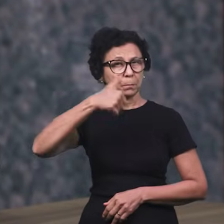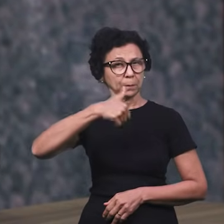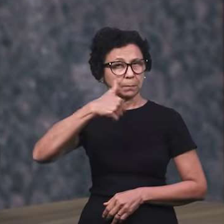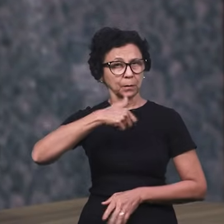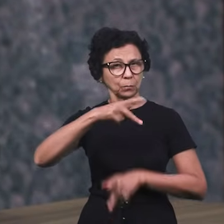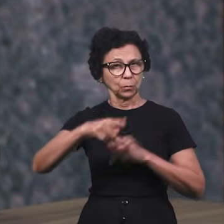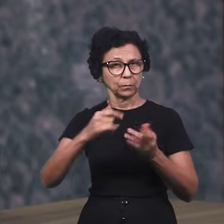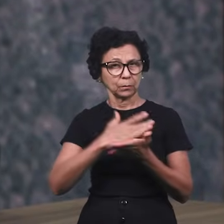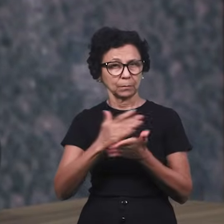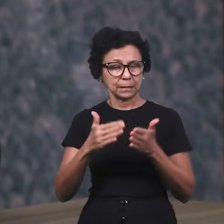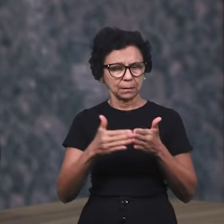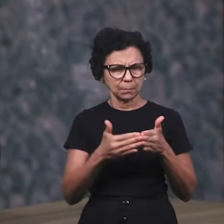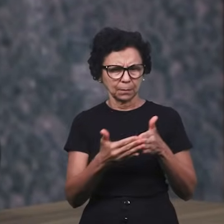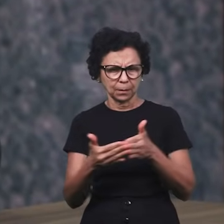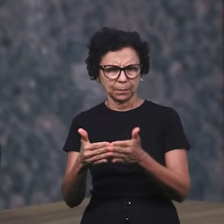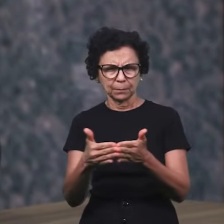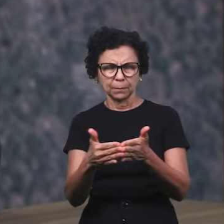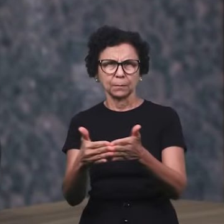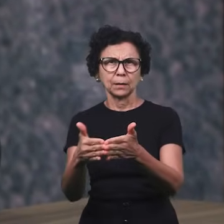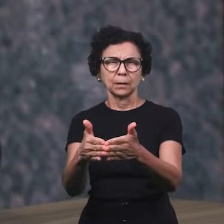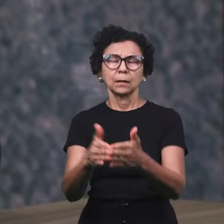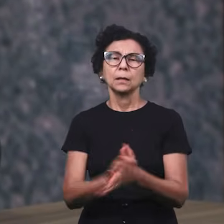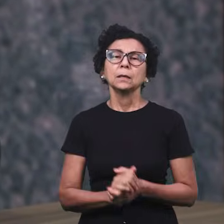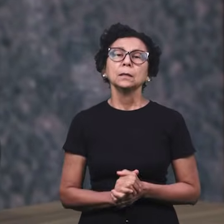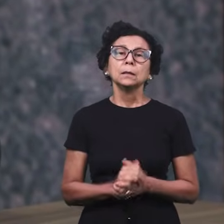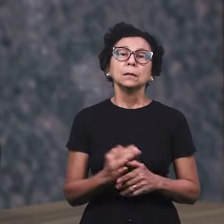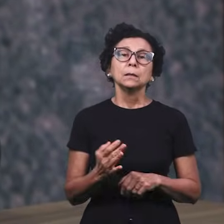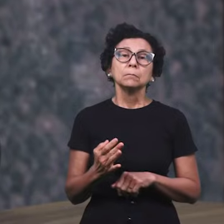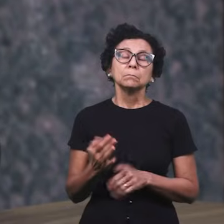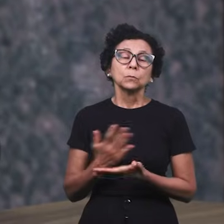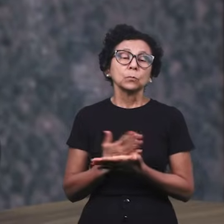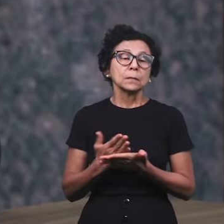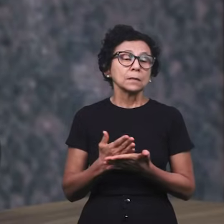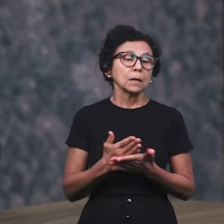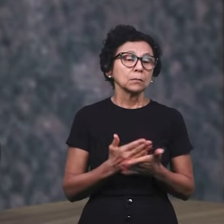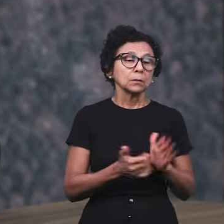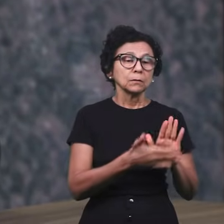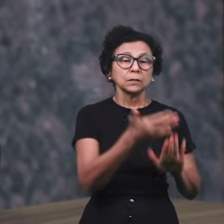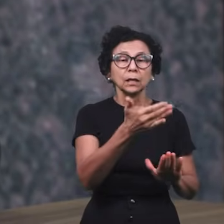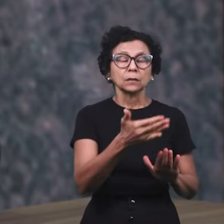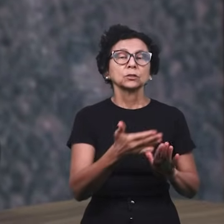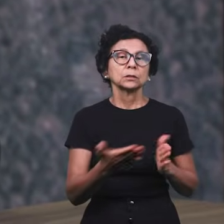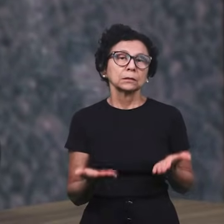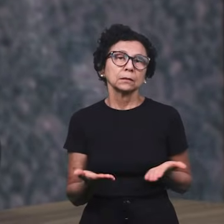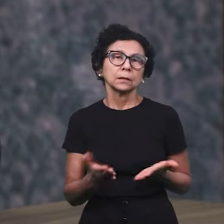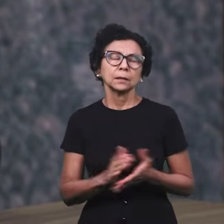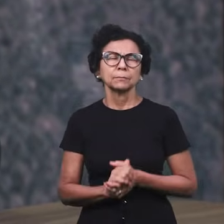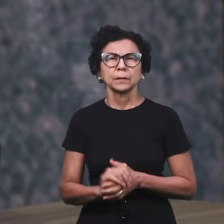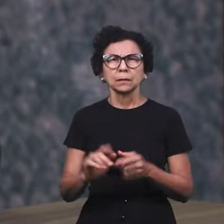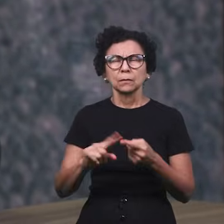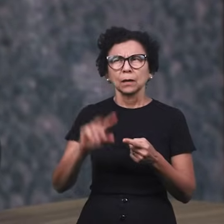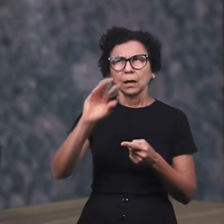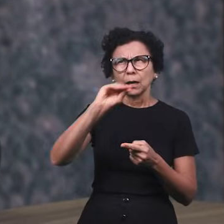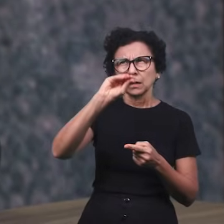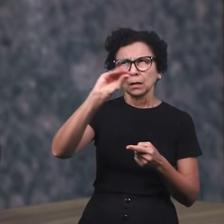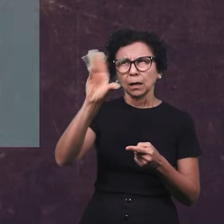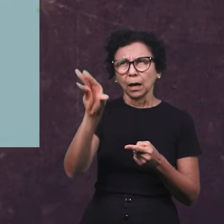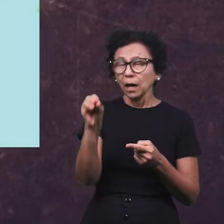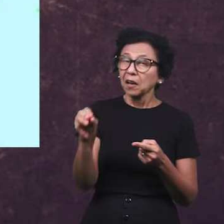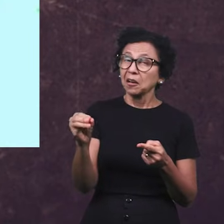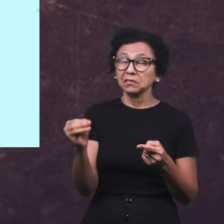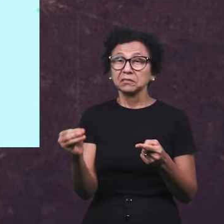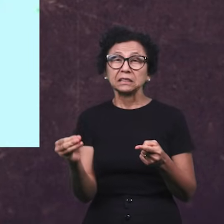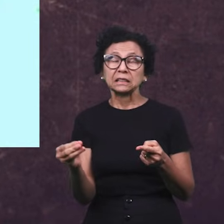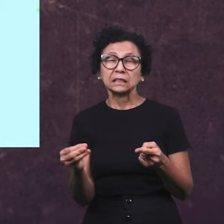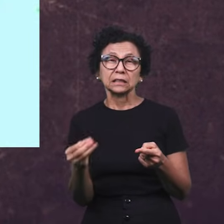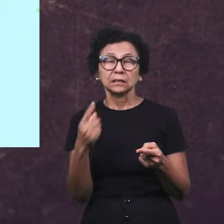nas navegações, eles vão começar a expandir o seu território. Inicialmente ali, costeando a África, por